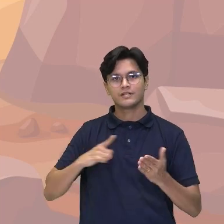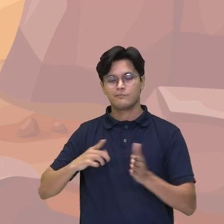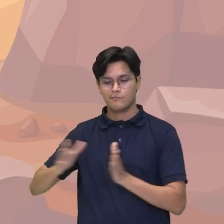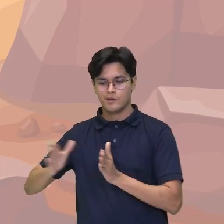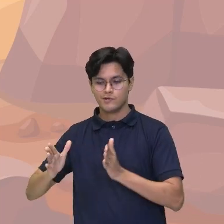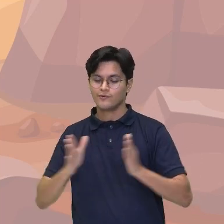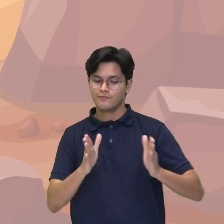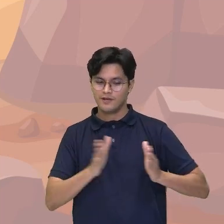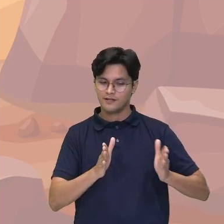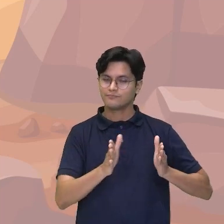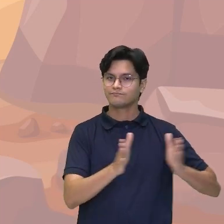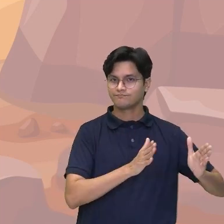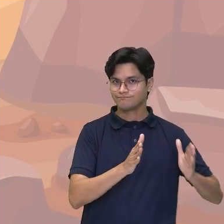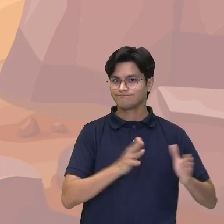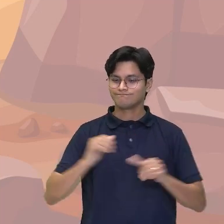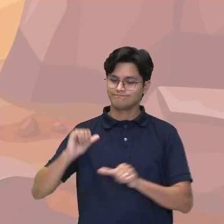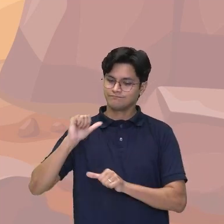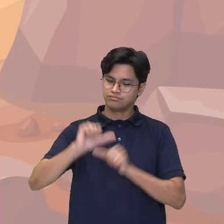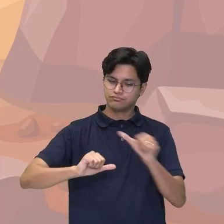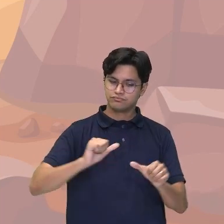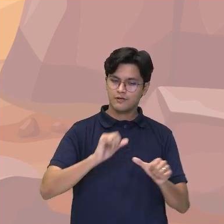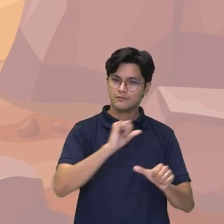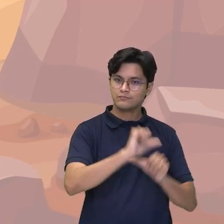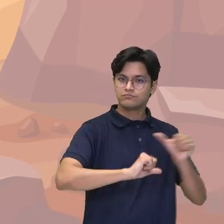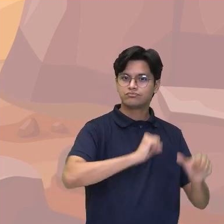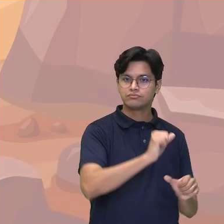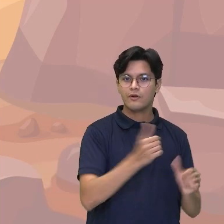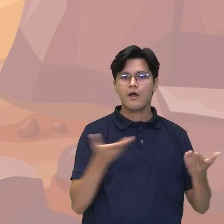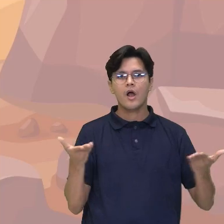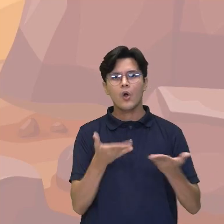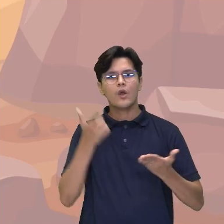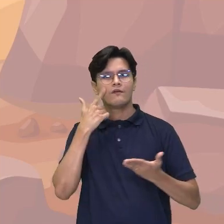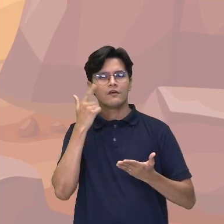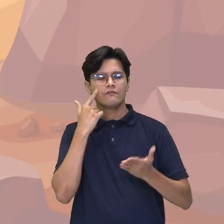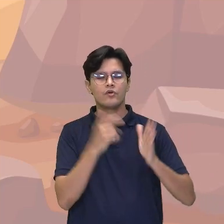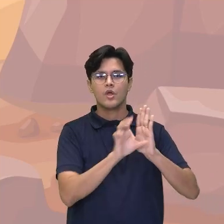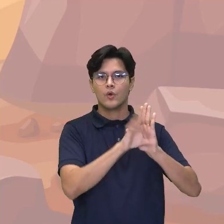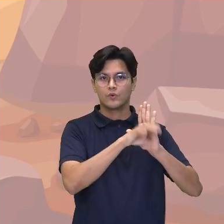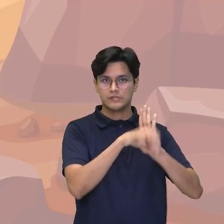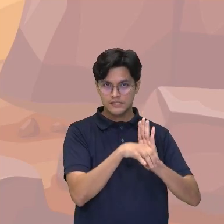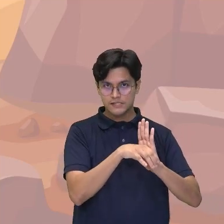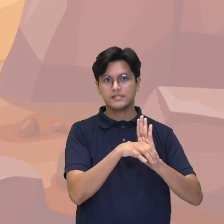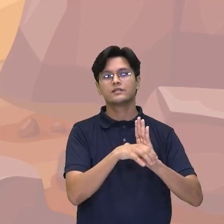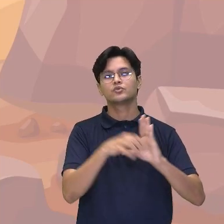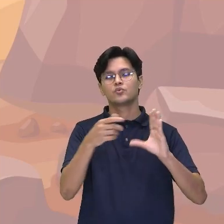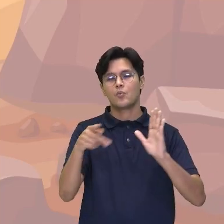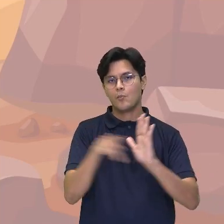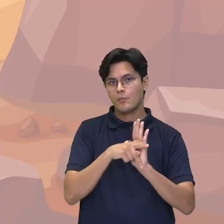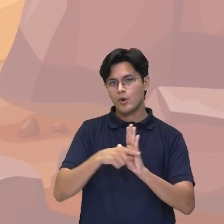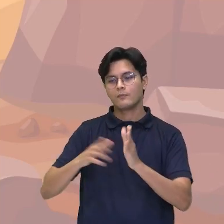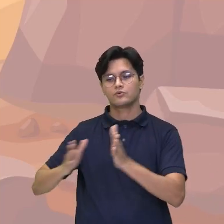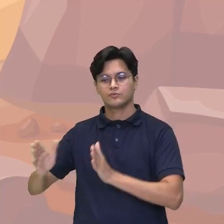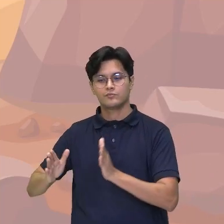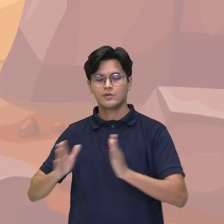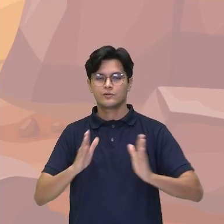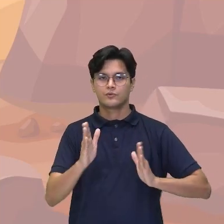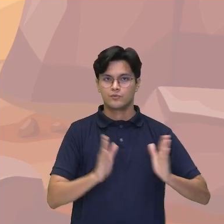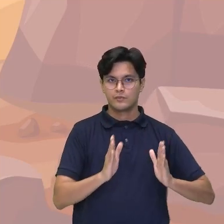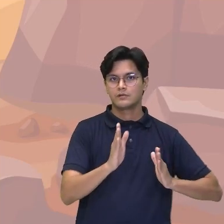certo? Agora nós vamos ver alguns conceitos que envolvem esses 3 períodos do período